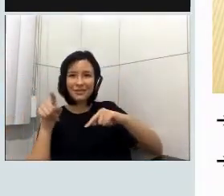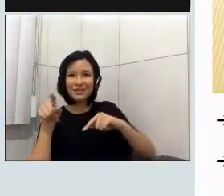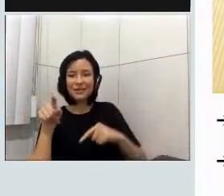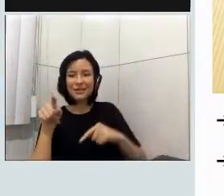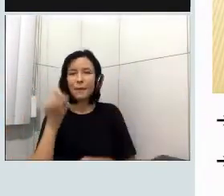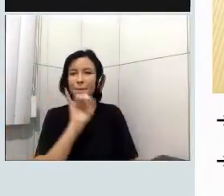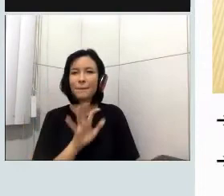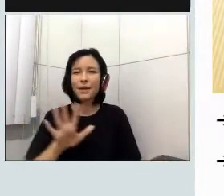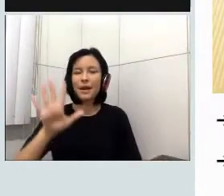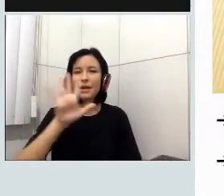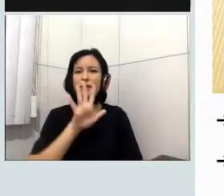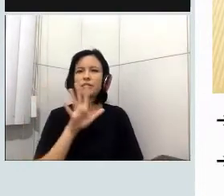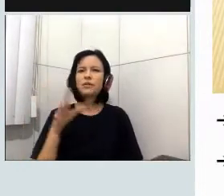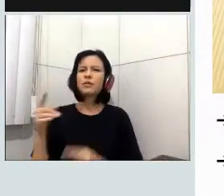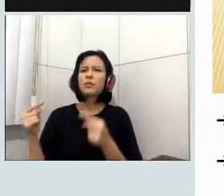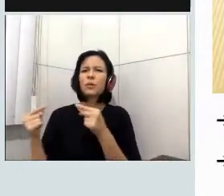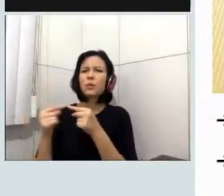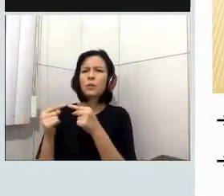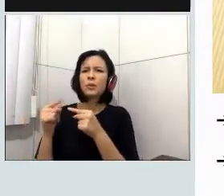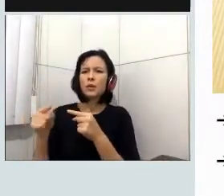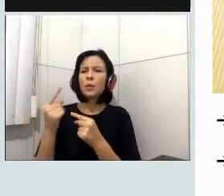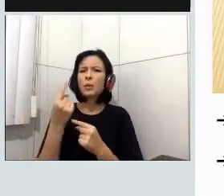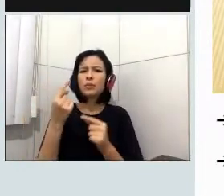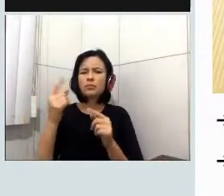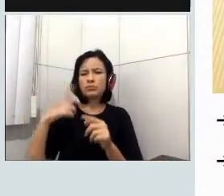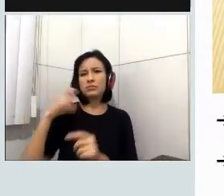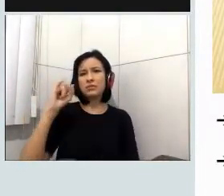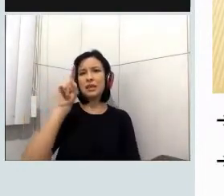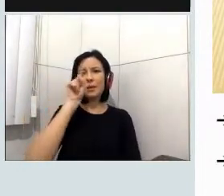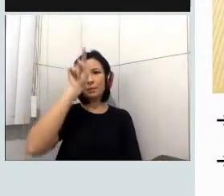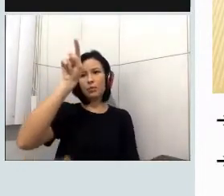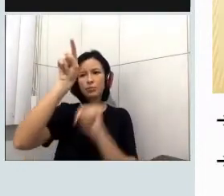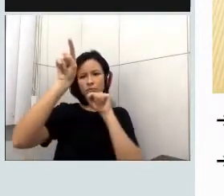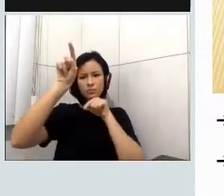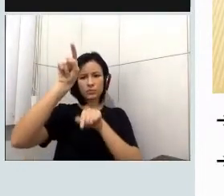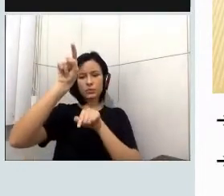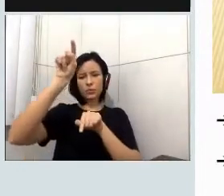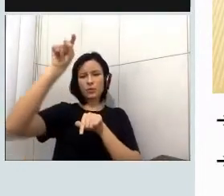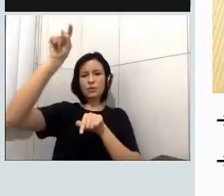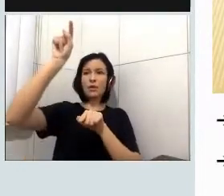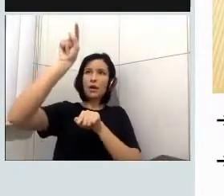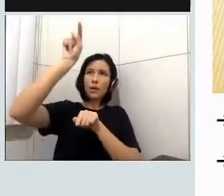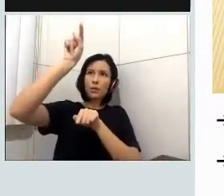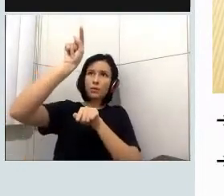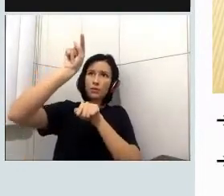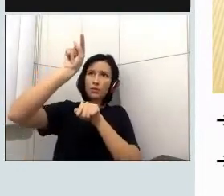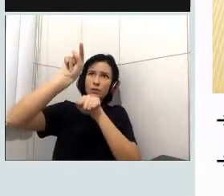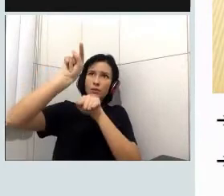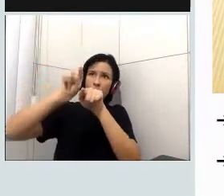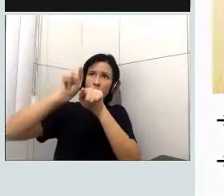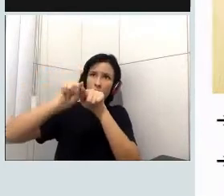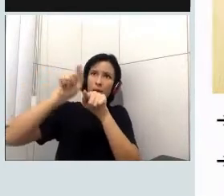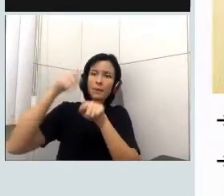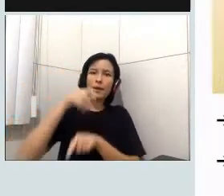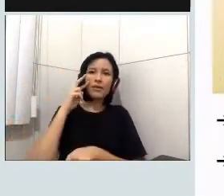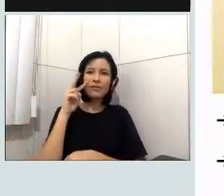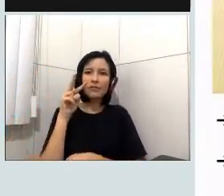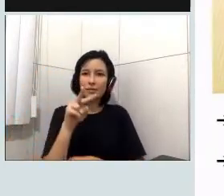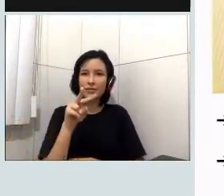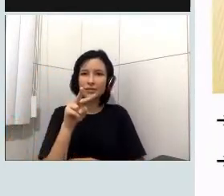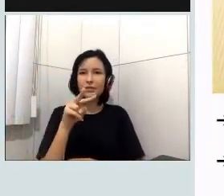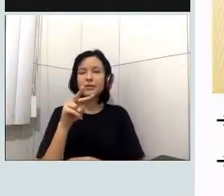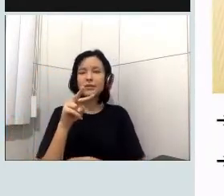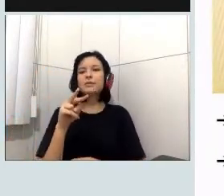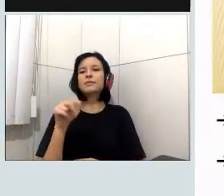eles formam uma reta. Vocês estão vendo aí, né? Essa reta passando. Então é